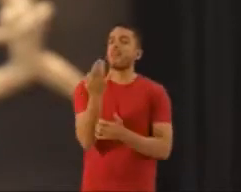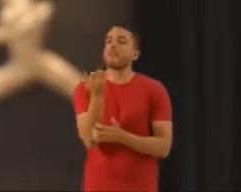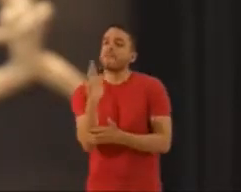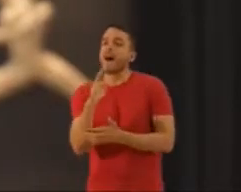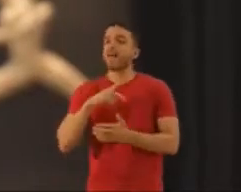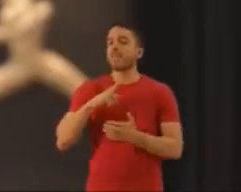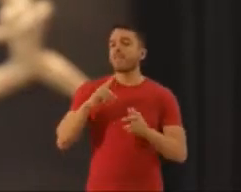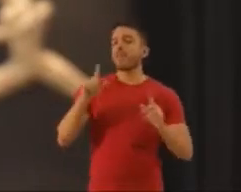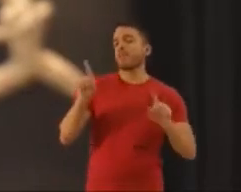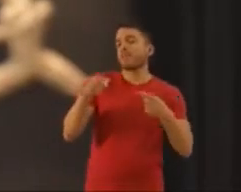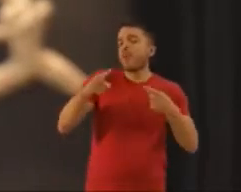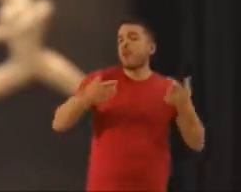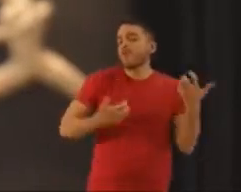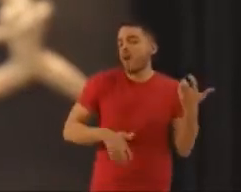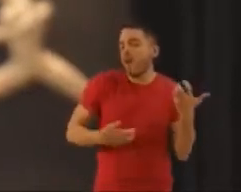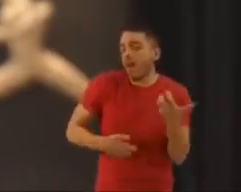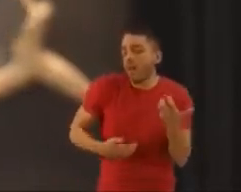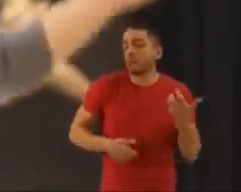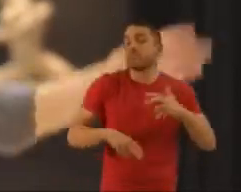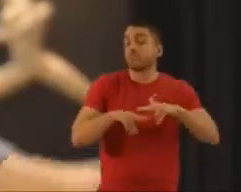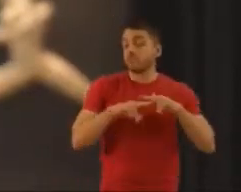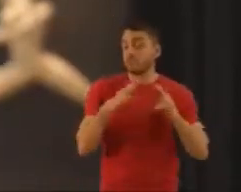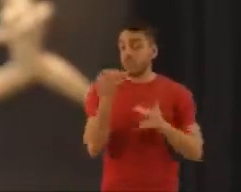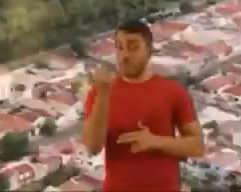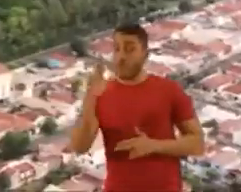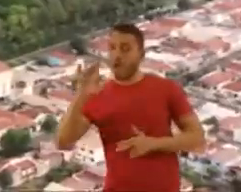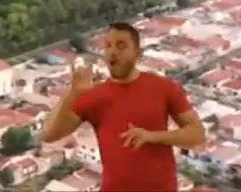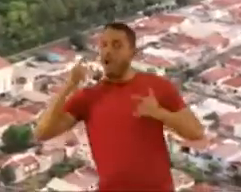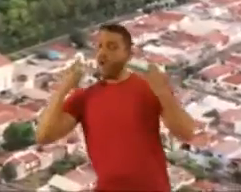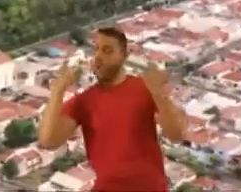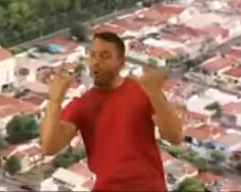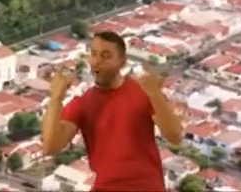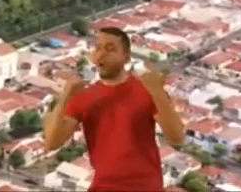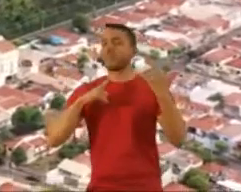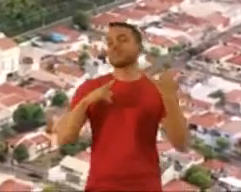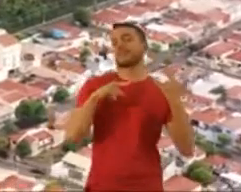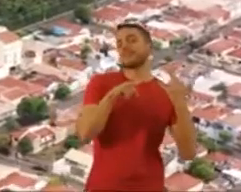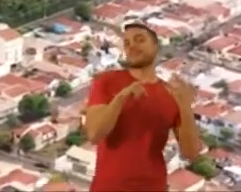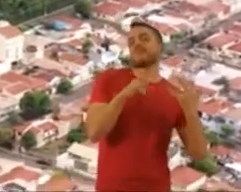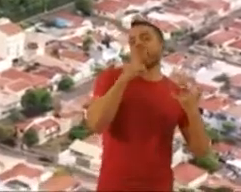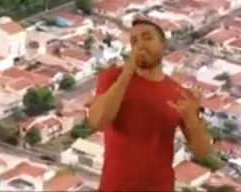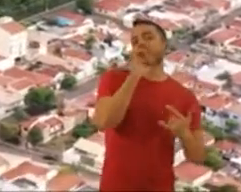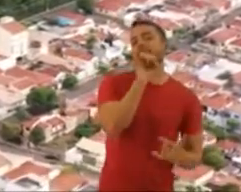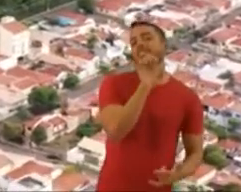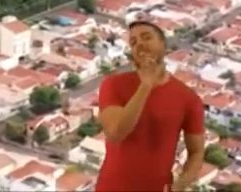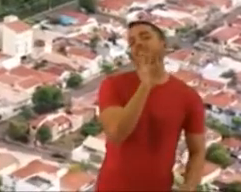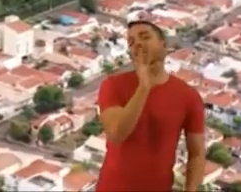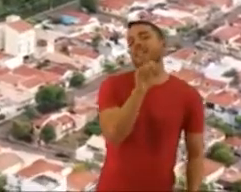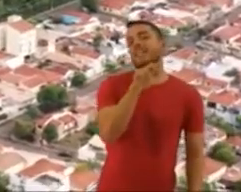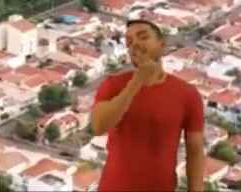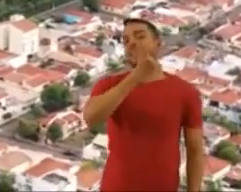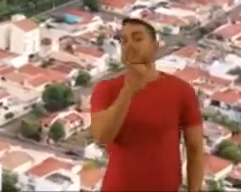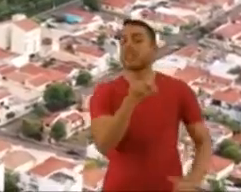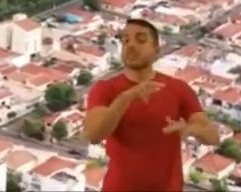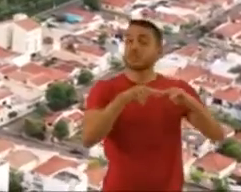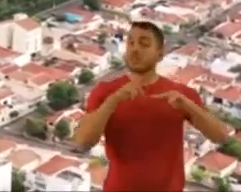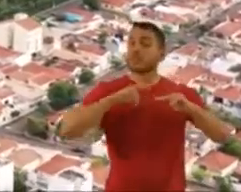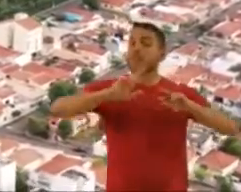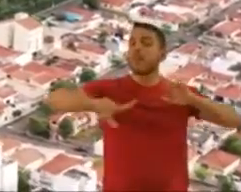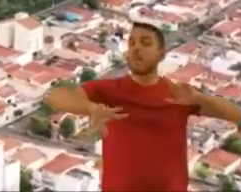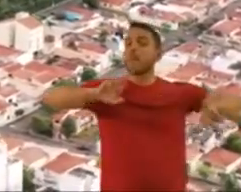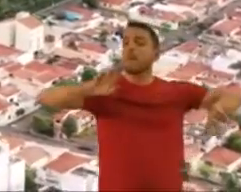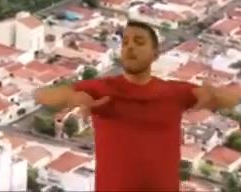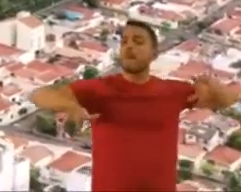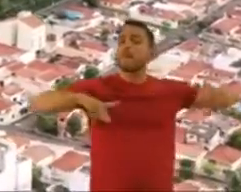violão, dezenas desses tipos de bares, bares que tocam rock, bares que tocam sertanejo. A gente tem uma gama muito interessante na área